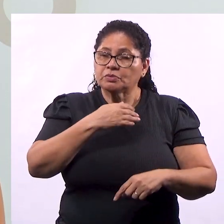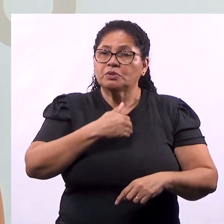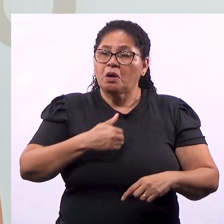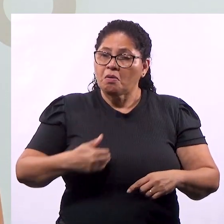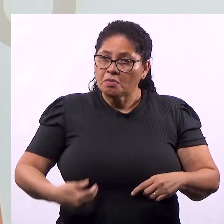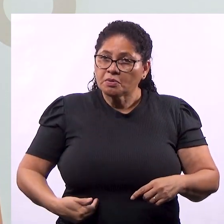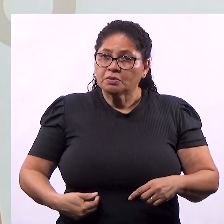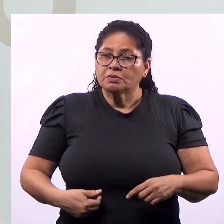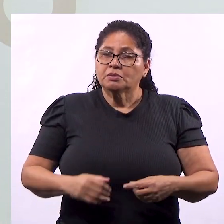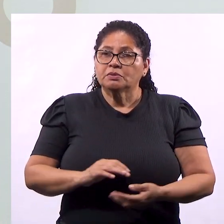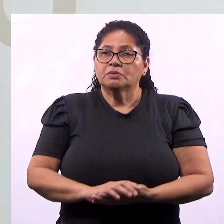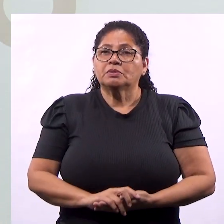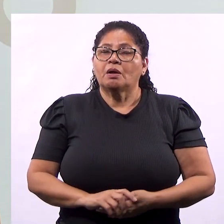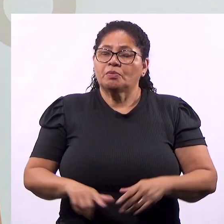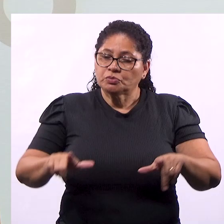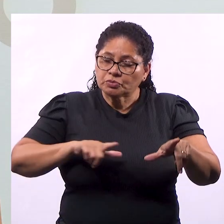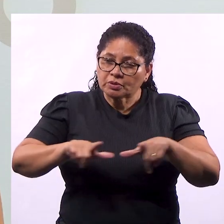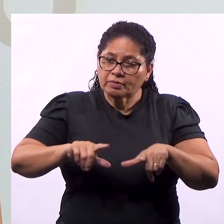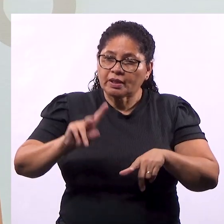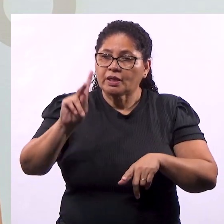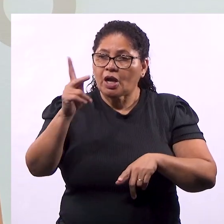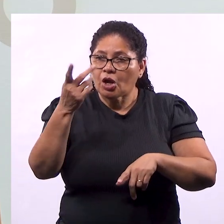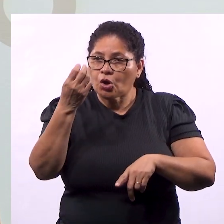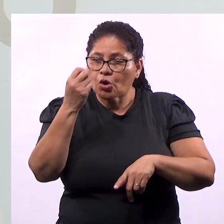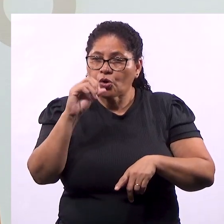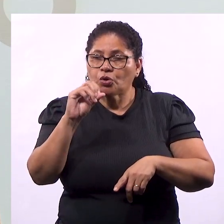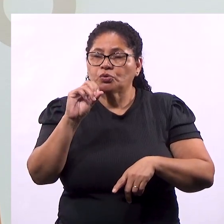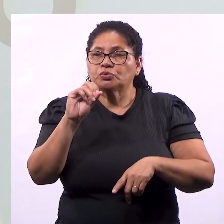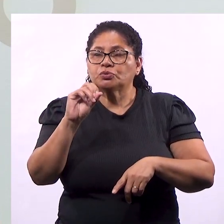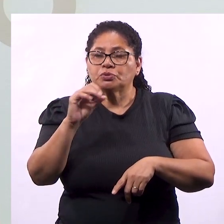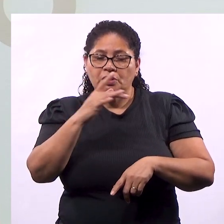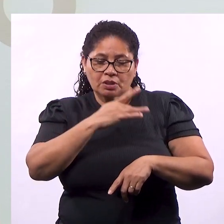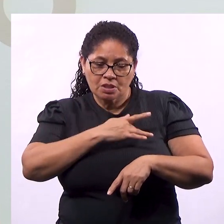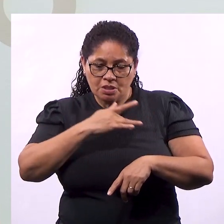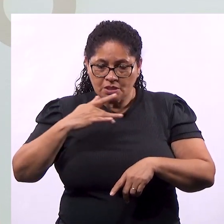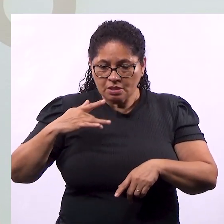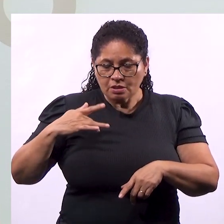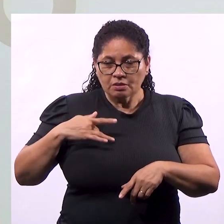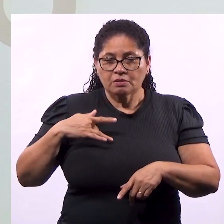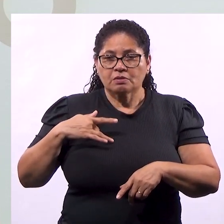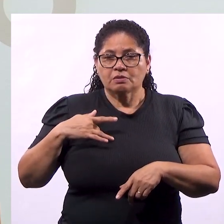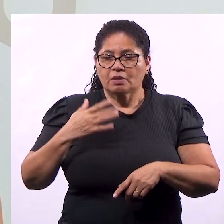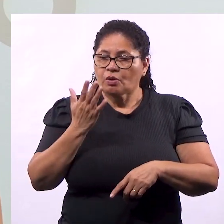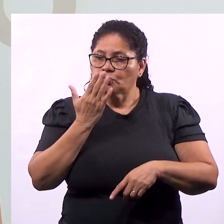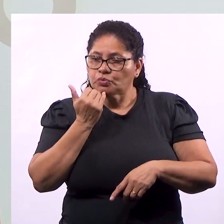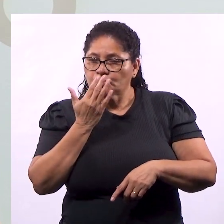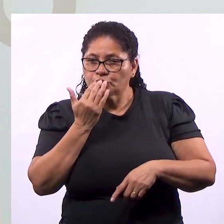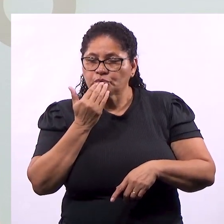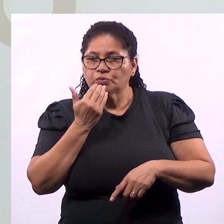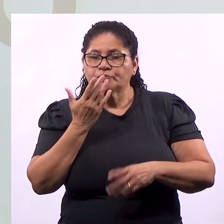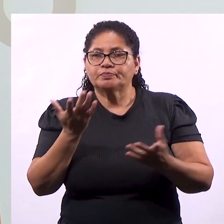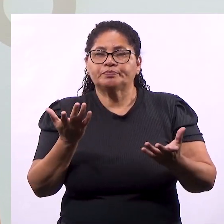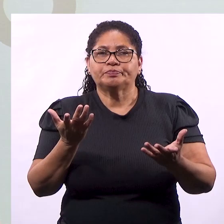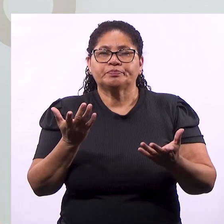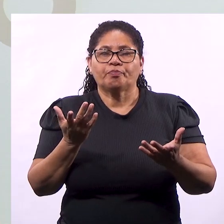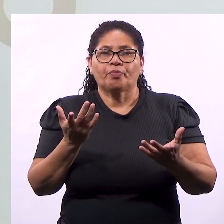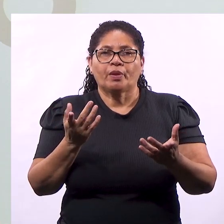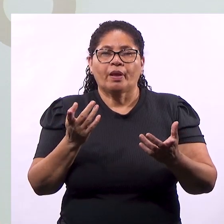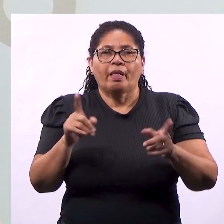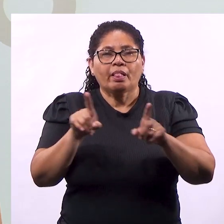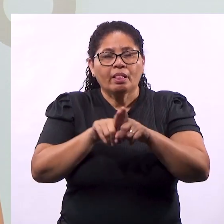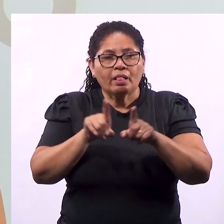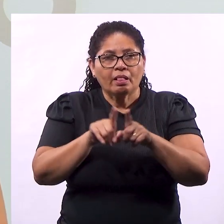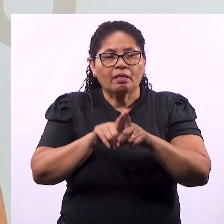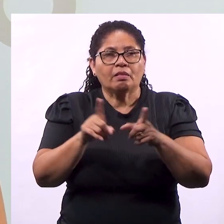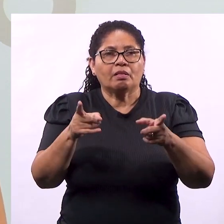públicas posso contemplar políticas públicas posso trabalhar na horta questão da saúde a questão da Saúde alimentar a questão